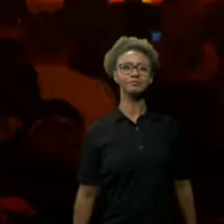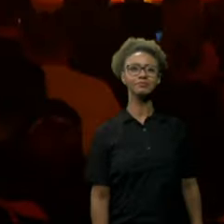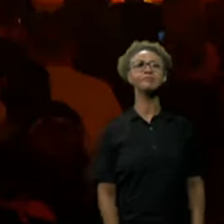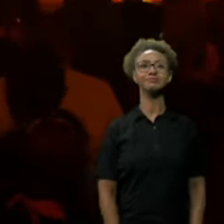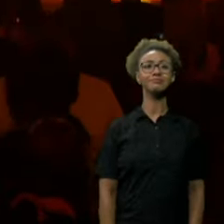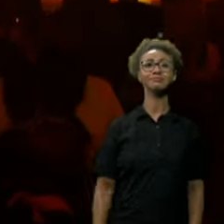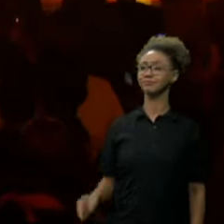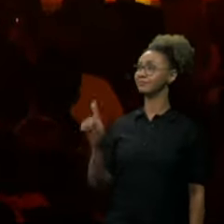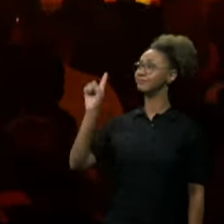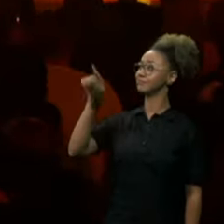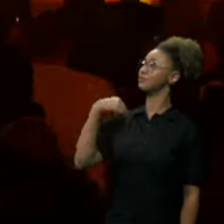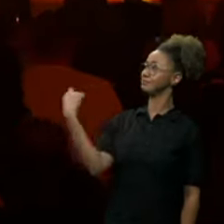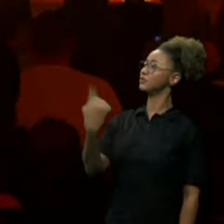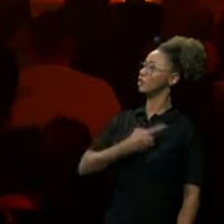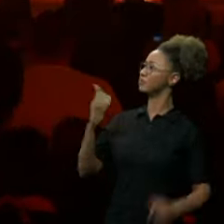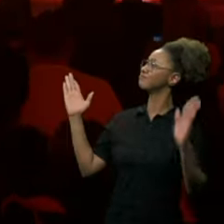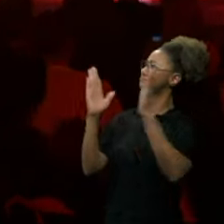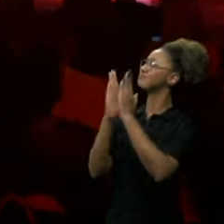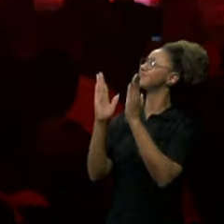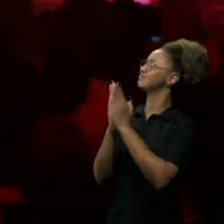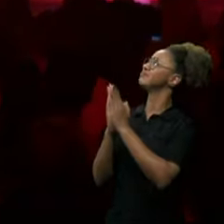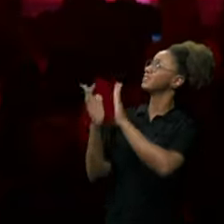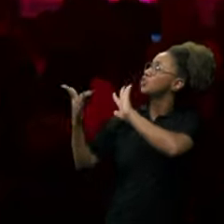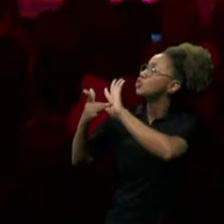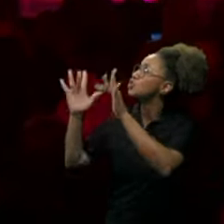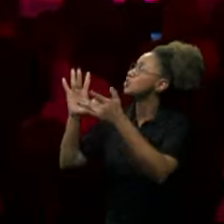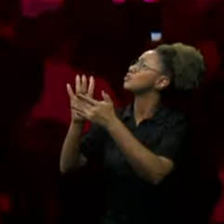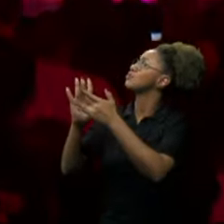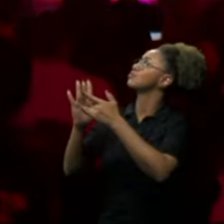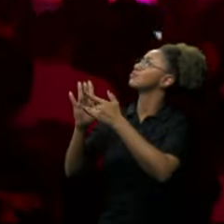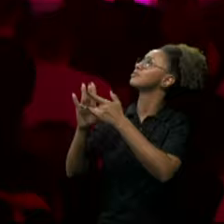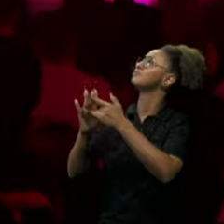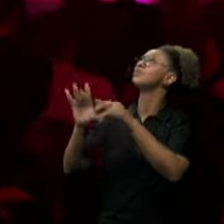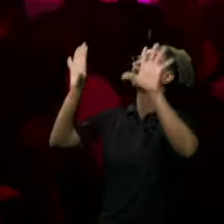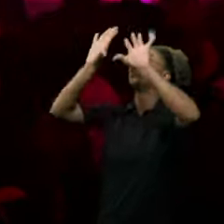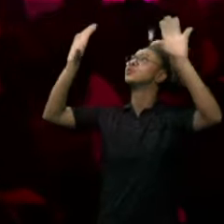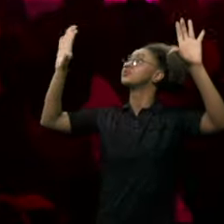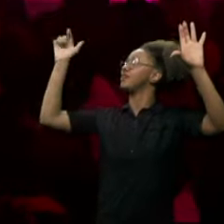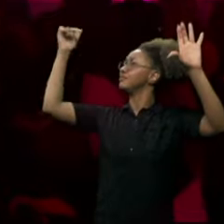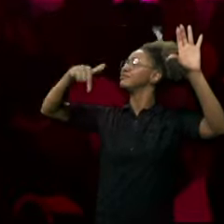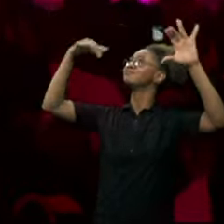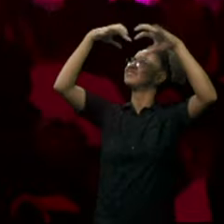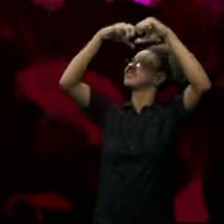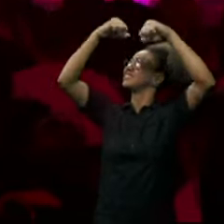então nosso clamor vem rasgando os céus aqui ó